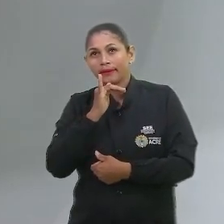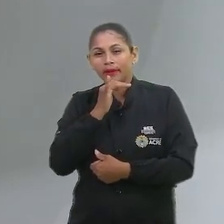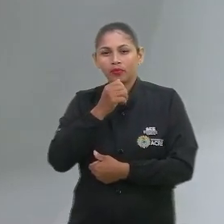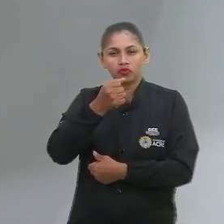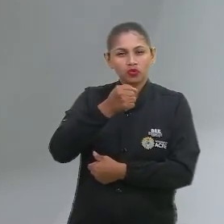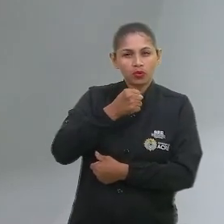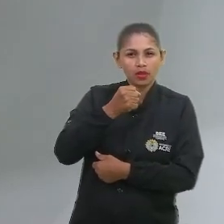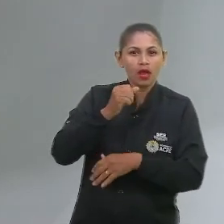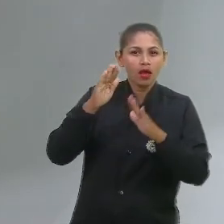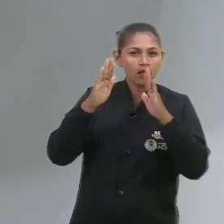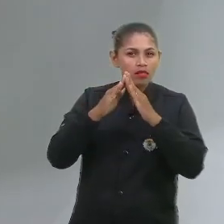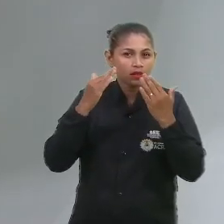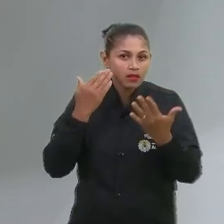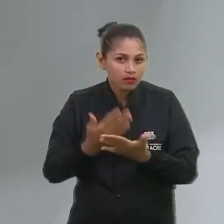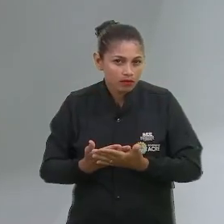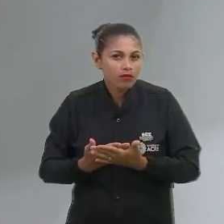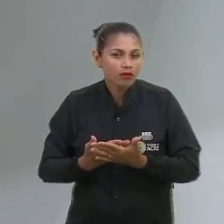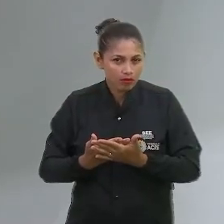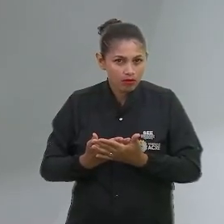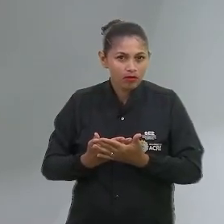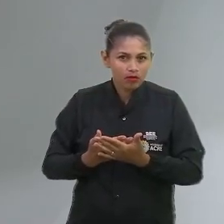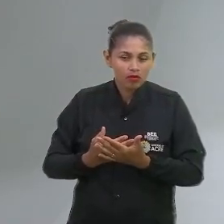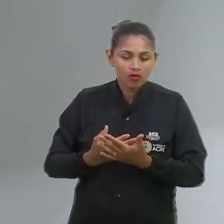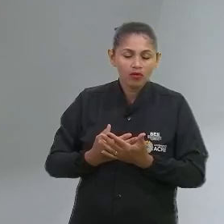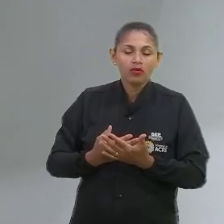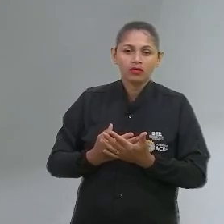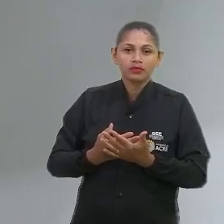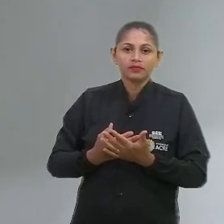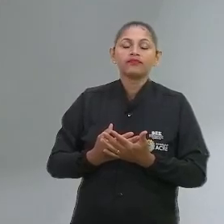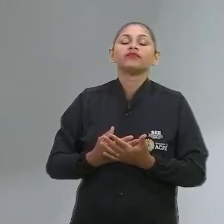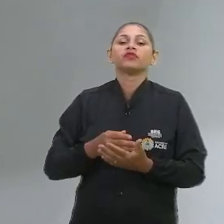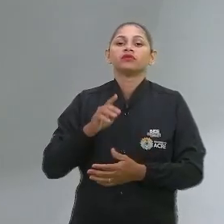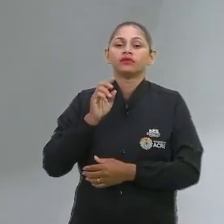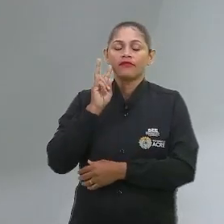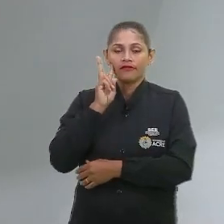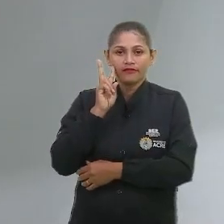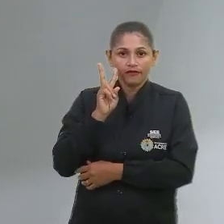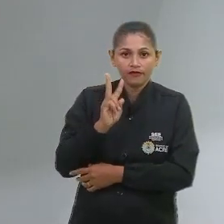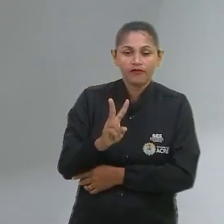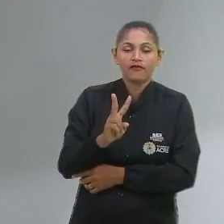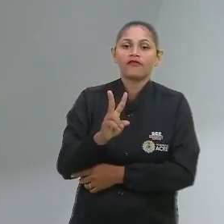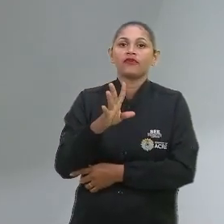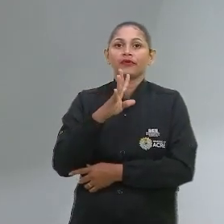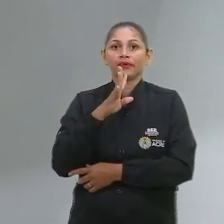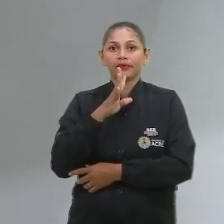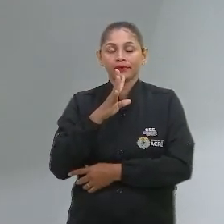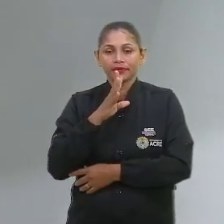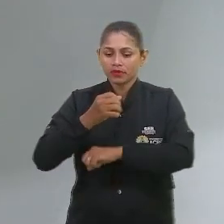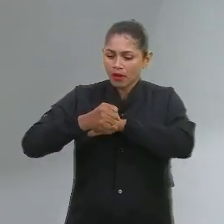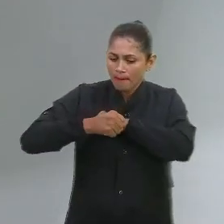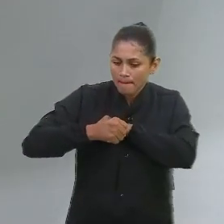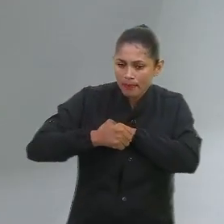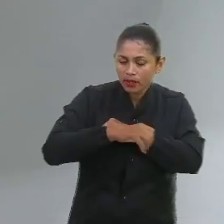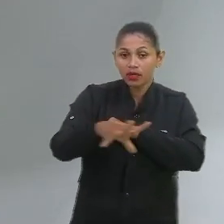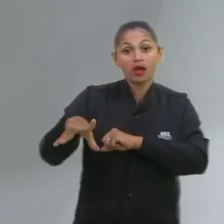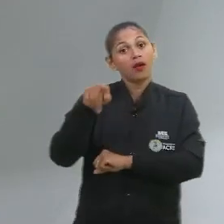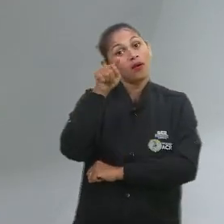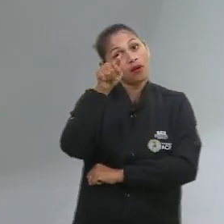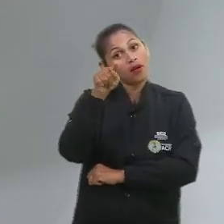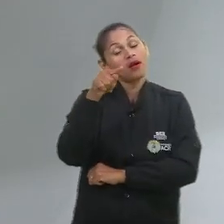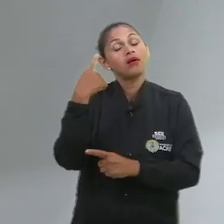com certeza, né, ainda vai ver isso acontecer muito nas redes sociais, que, com certeza, também é um espaço que você faz uso e